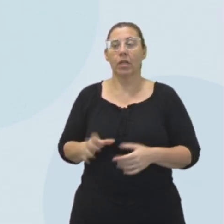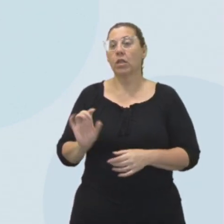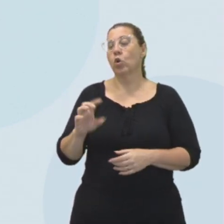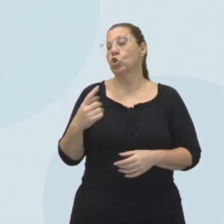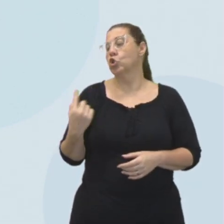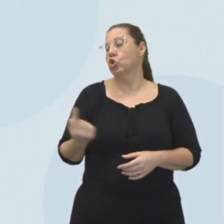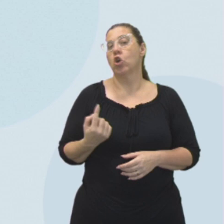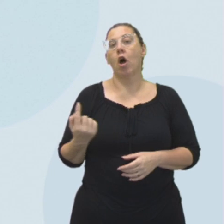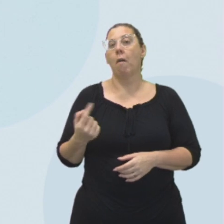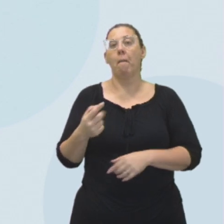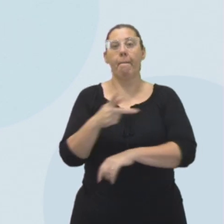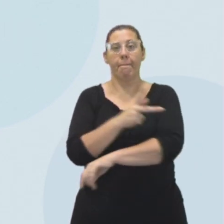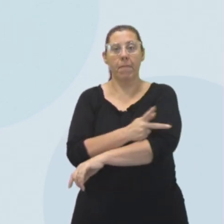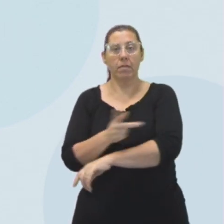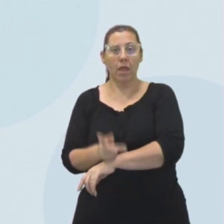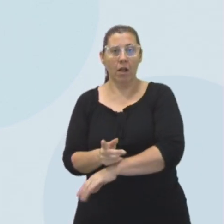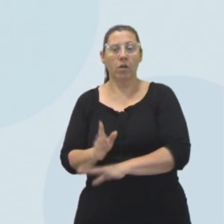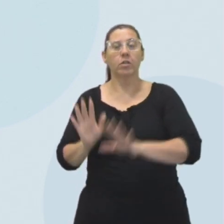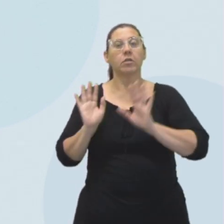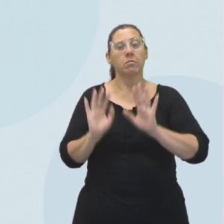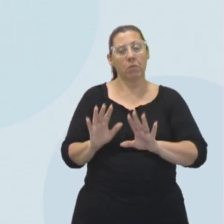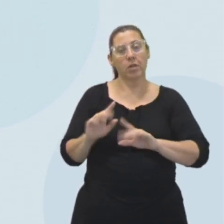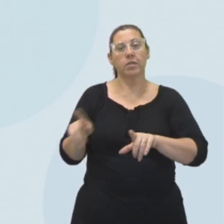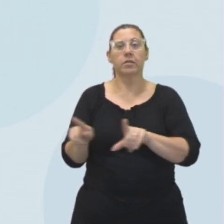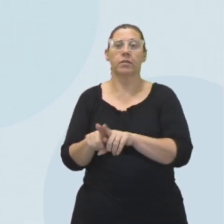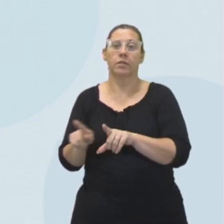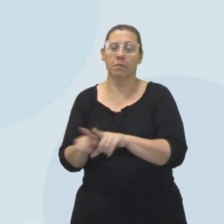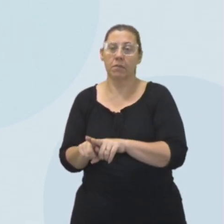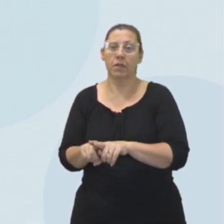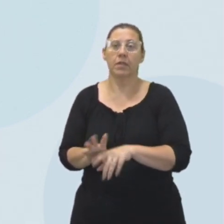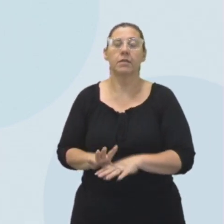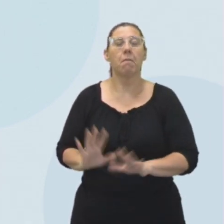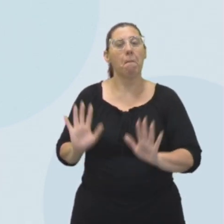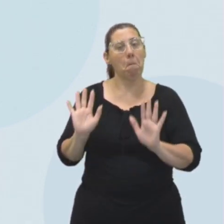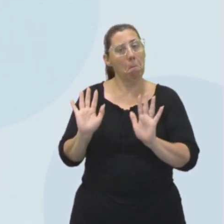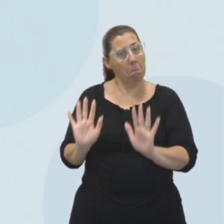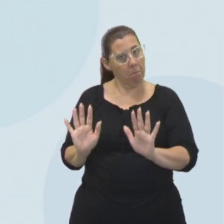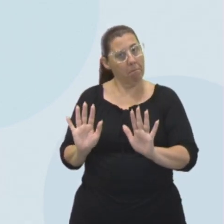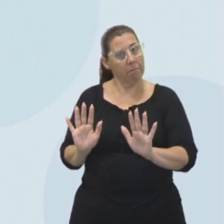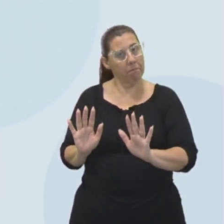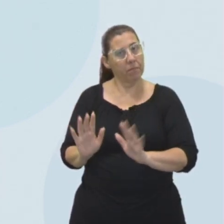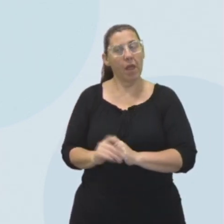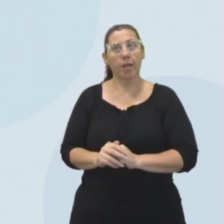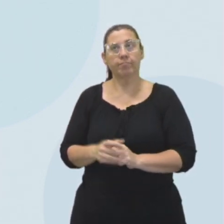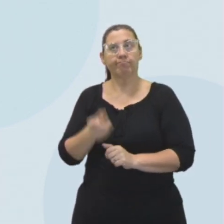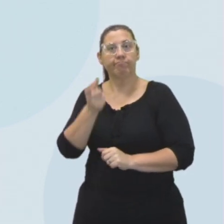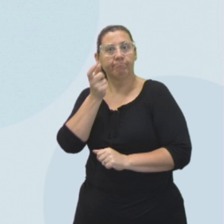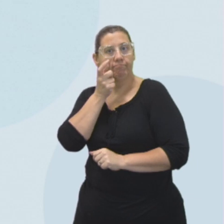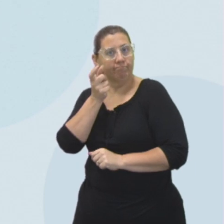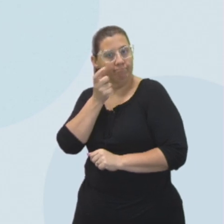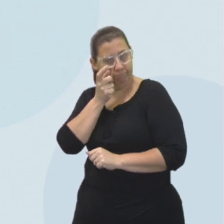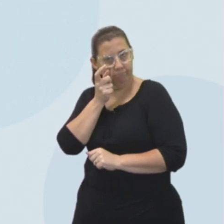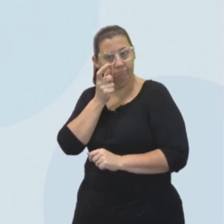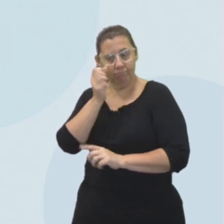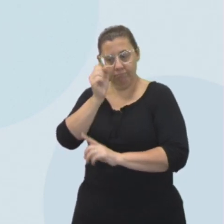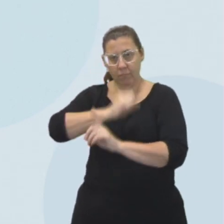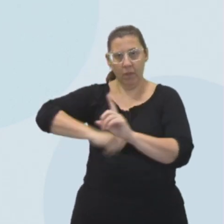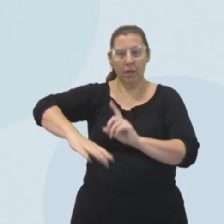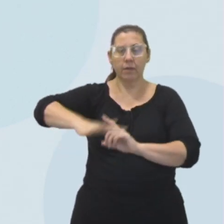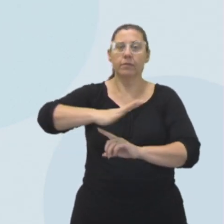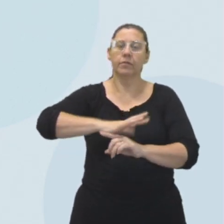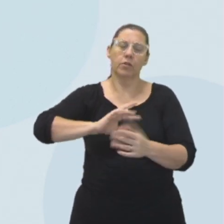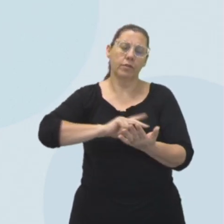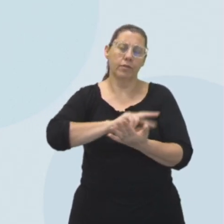somente pedagógica, tem que ter a intencionalidade pedagógica, sim, mas uma intencionalidade social, que abrange